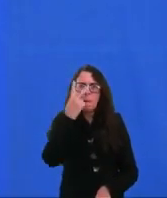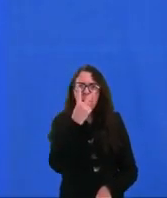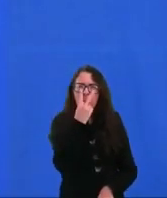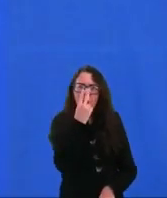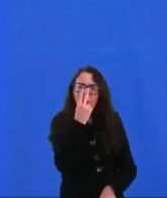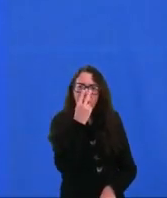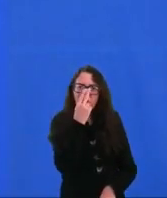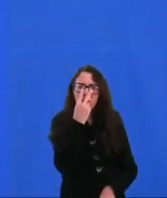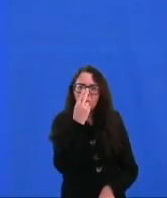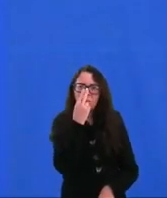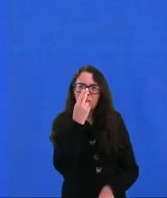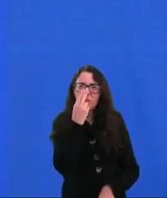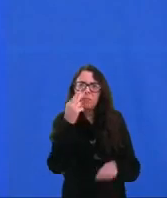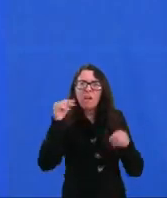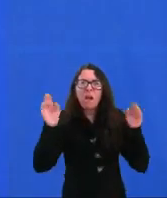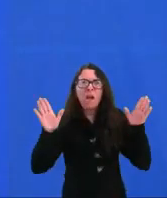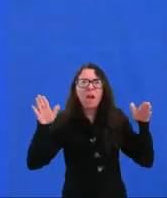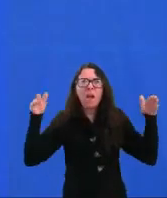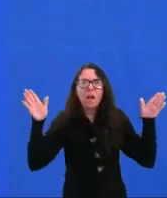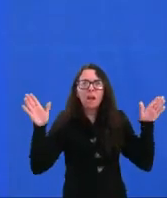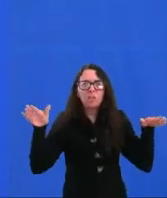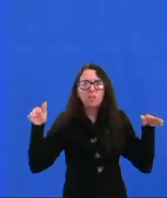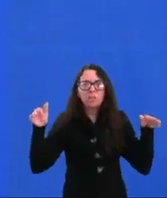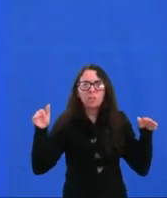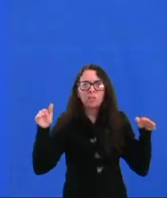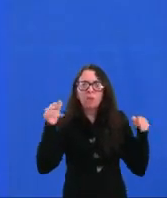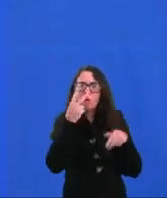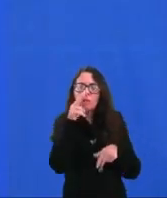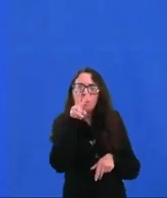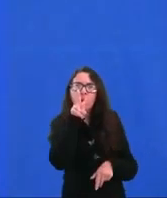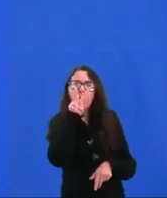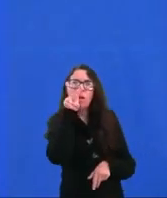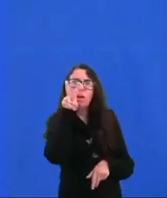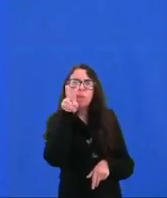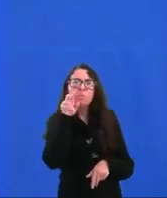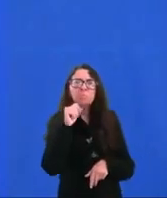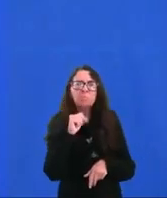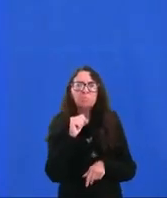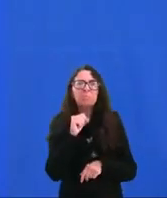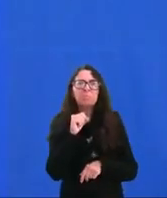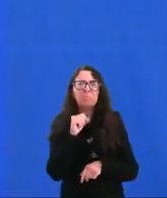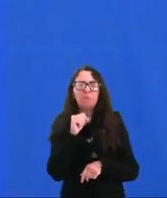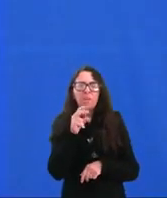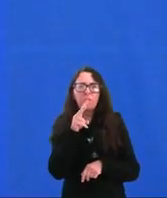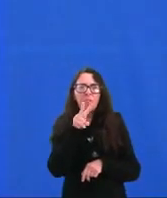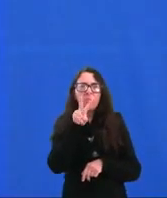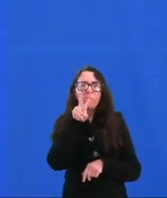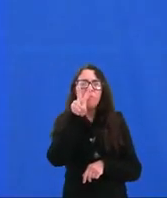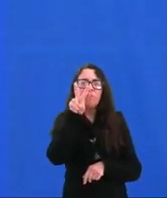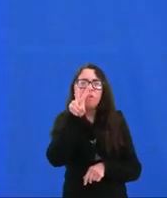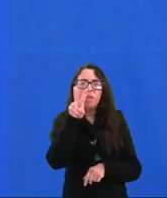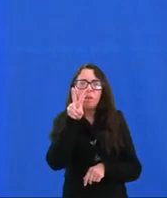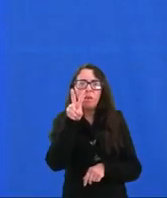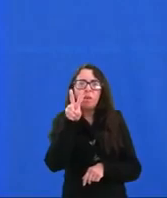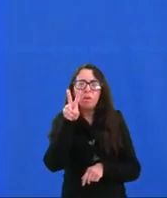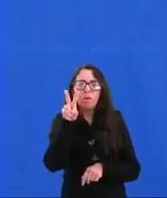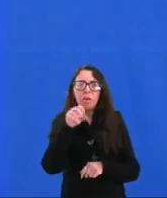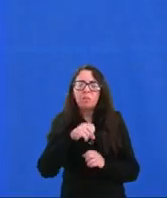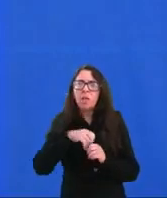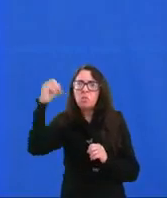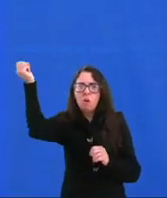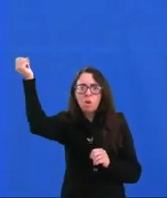desafio, né? Que nós venhamos ser essa luz que faz com que as